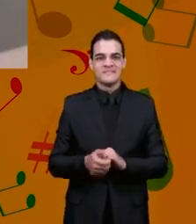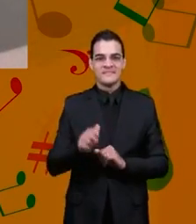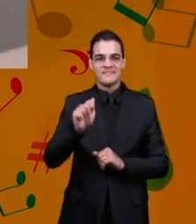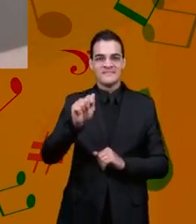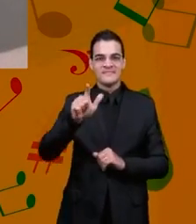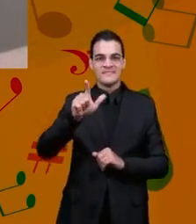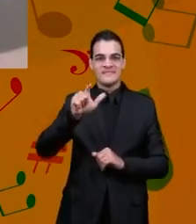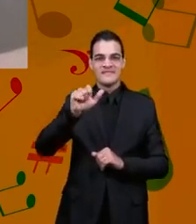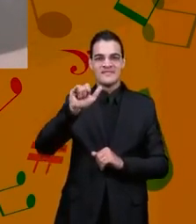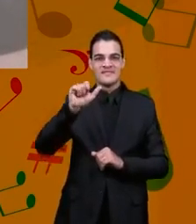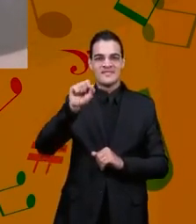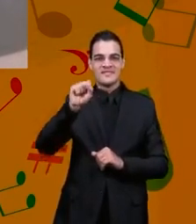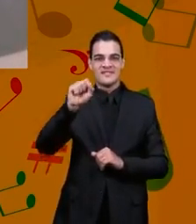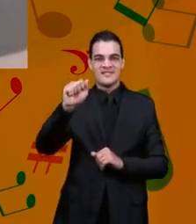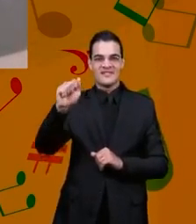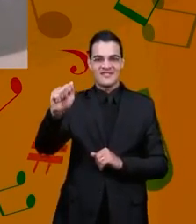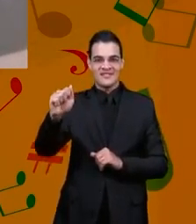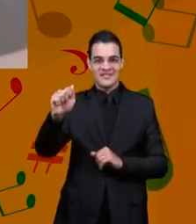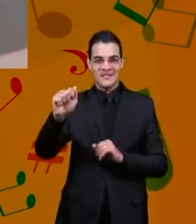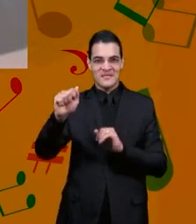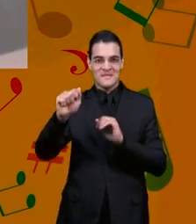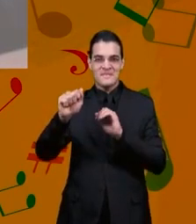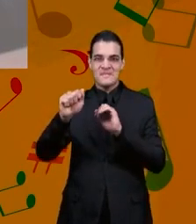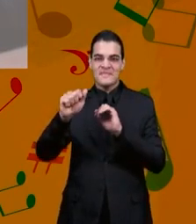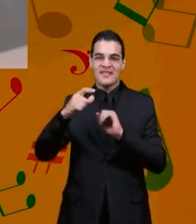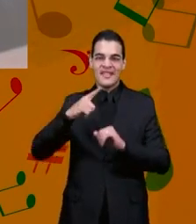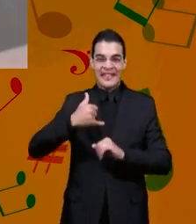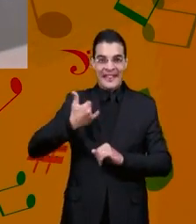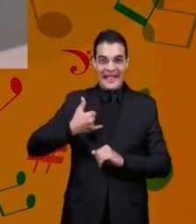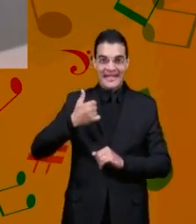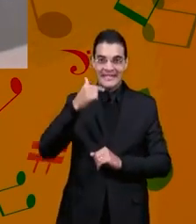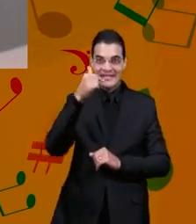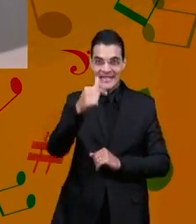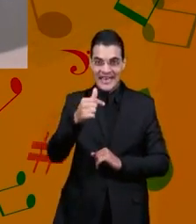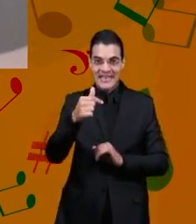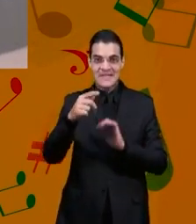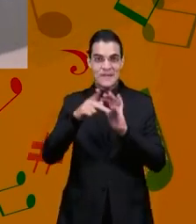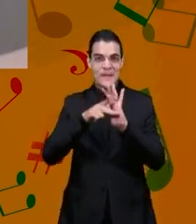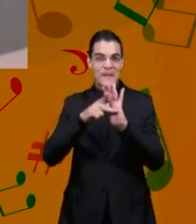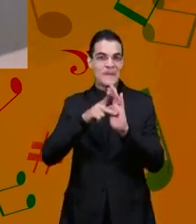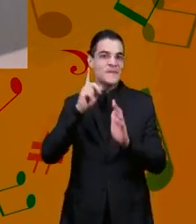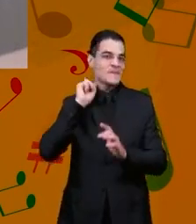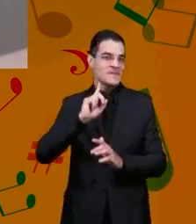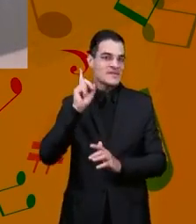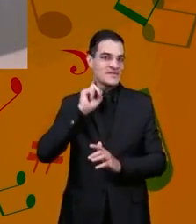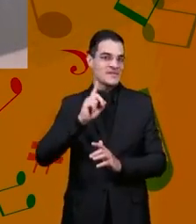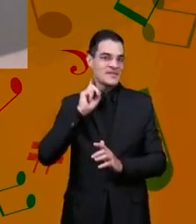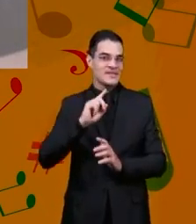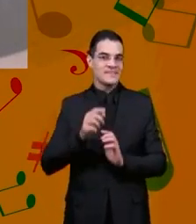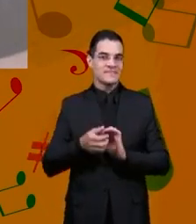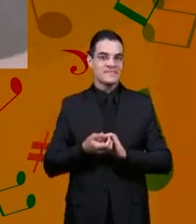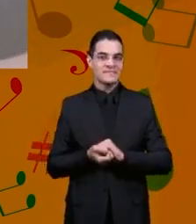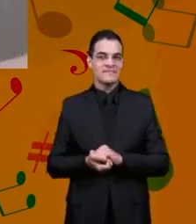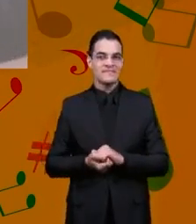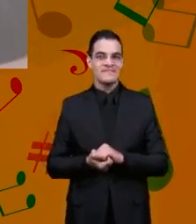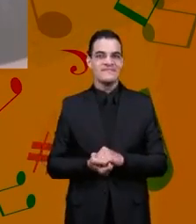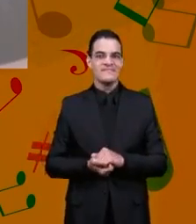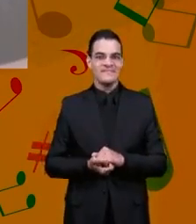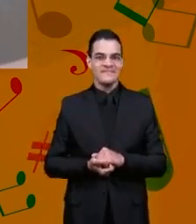Alissa Tarden, ela tem 7 anos, de Vargem Grande, Minas Gerais.